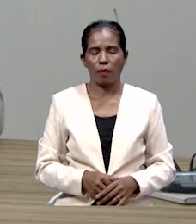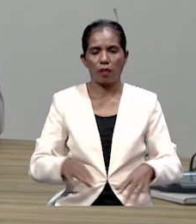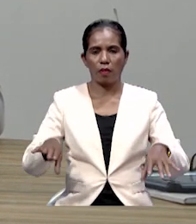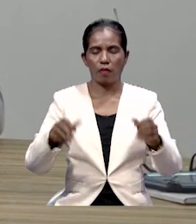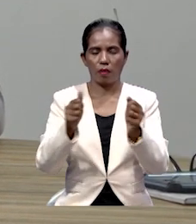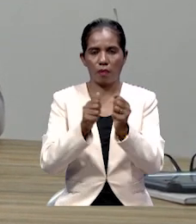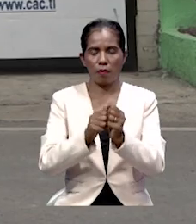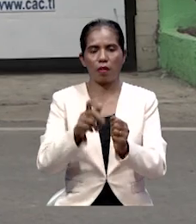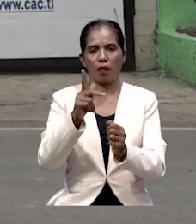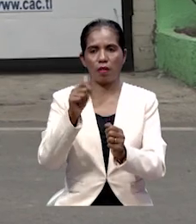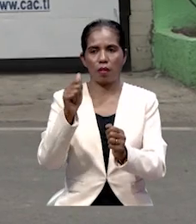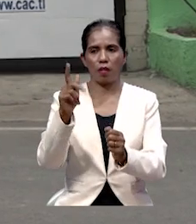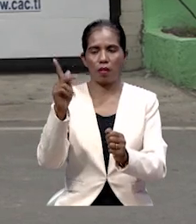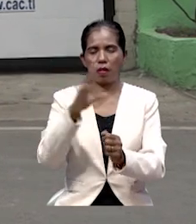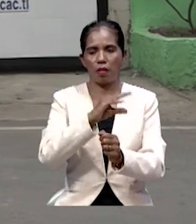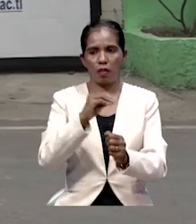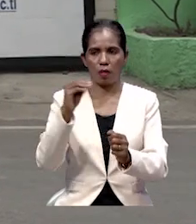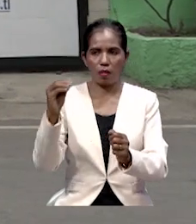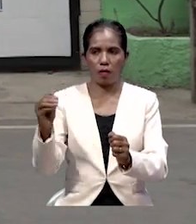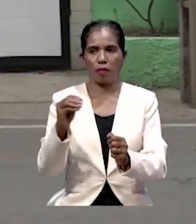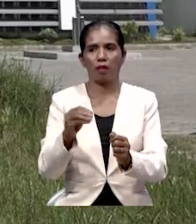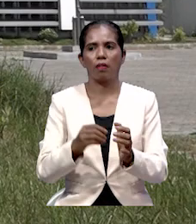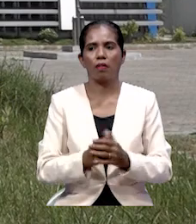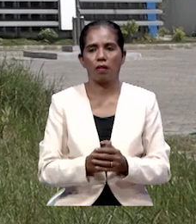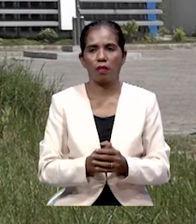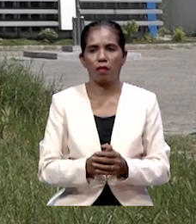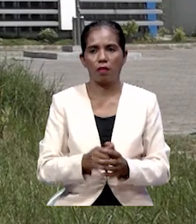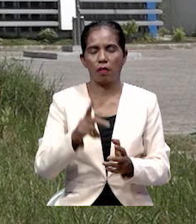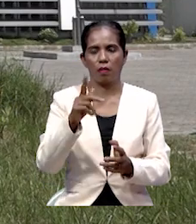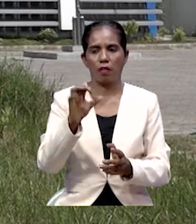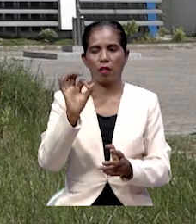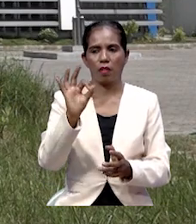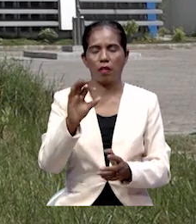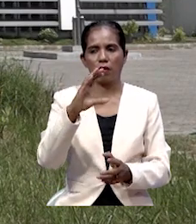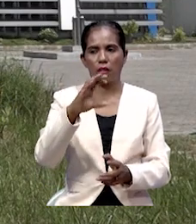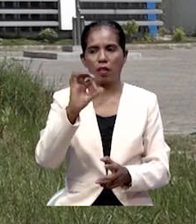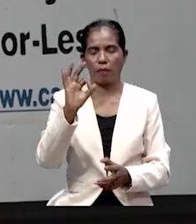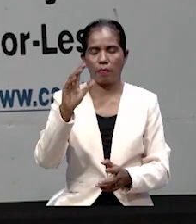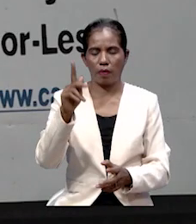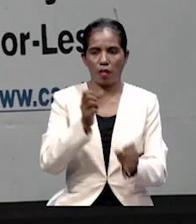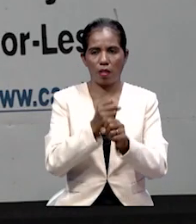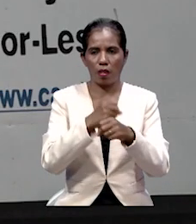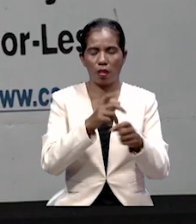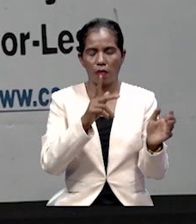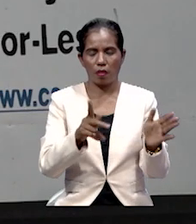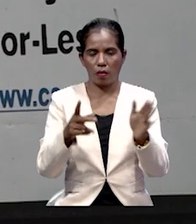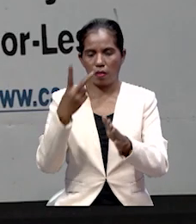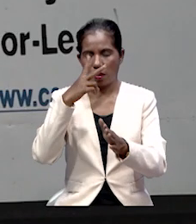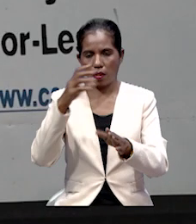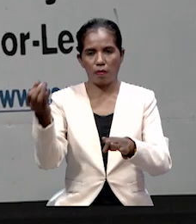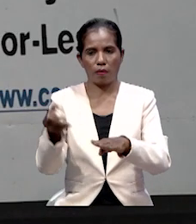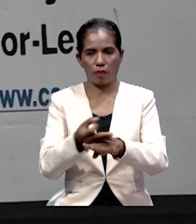parte competente, hanesen comissão anticorrupção, no comissão função pública, rodi halo processo verificação